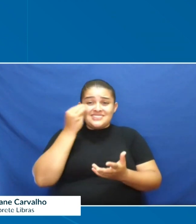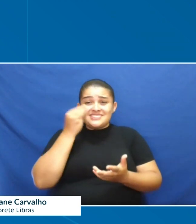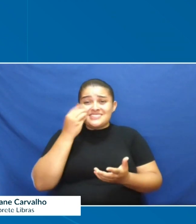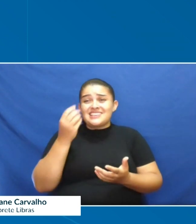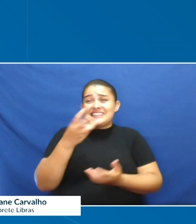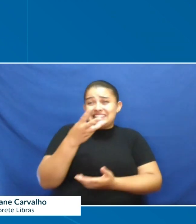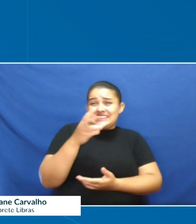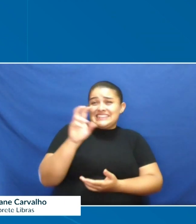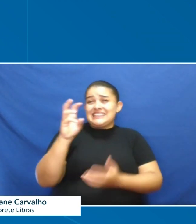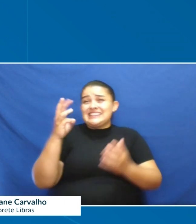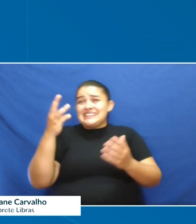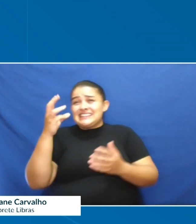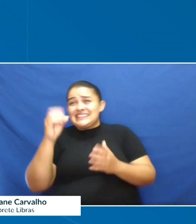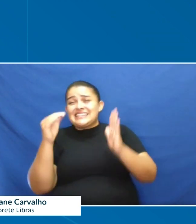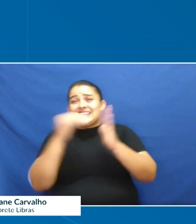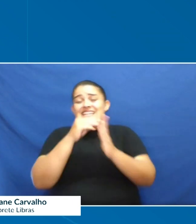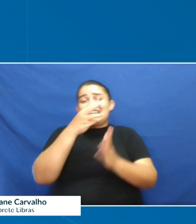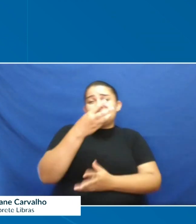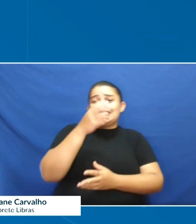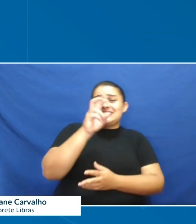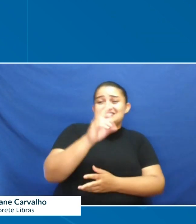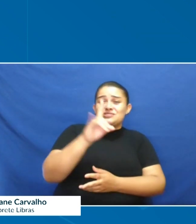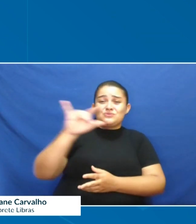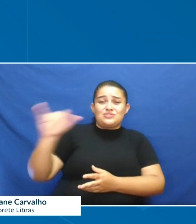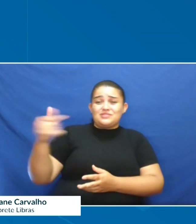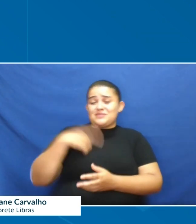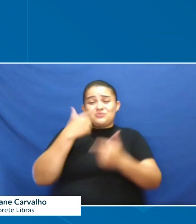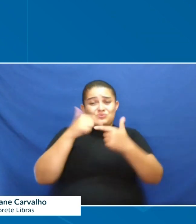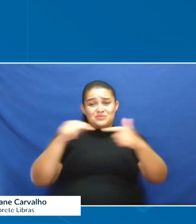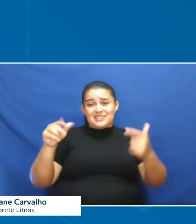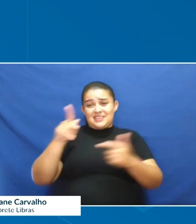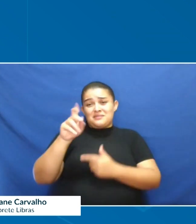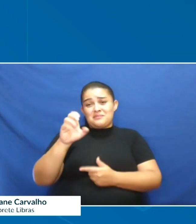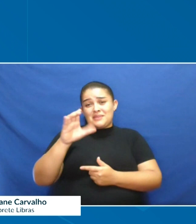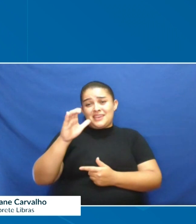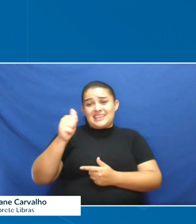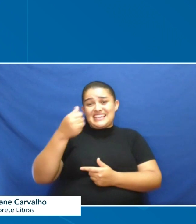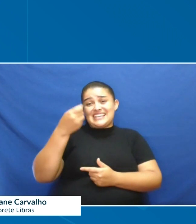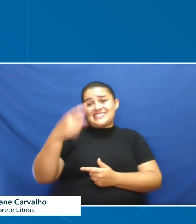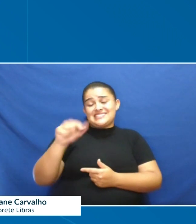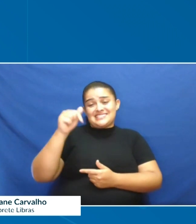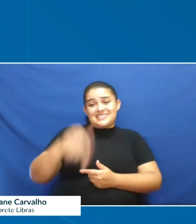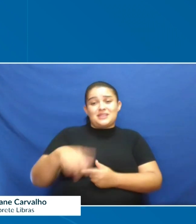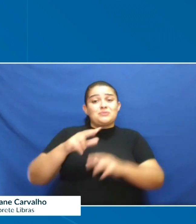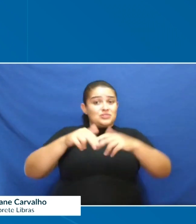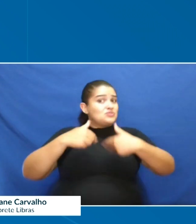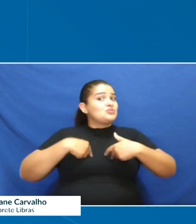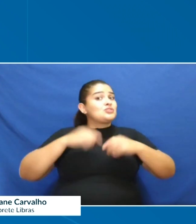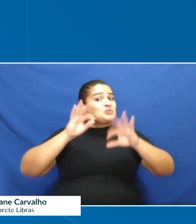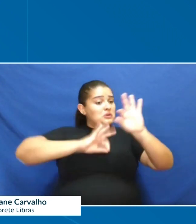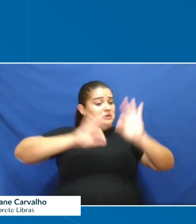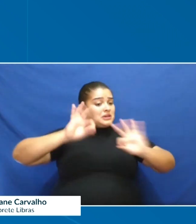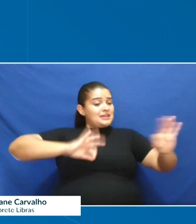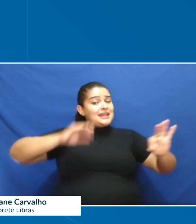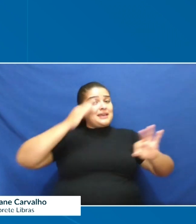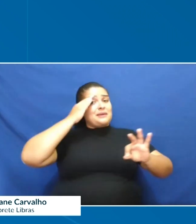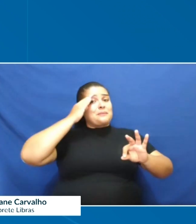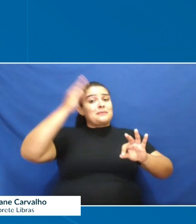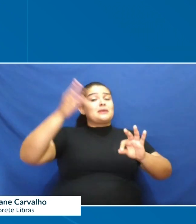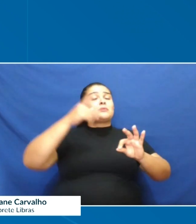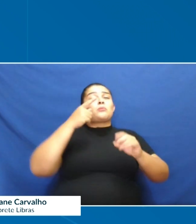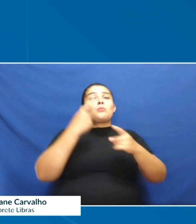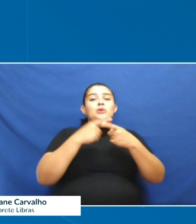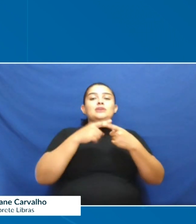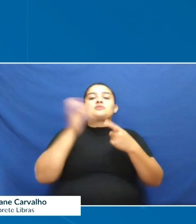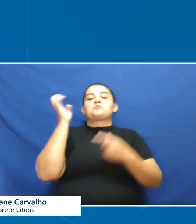para chegar, porque também não tem peça de reposição aqui. Então, a gente tem que montar um estoque do que é principal, para que, numa emergência, a gente